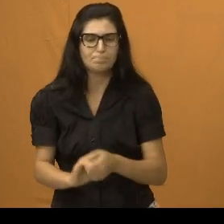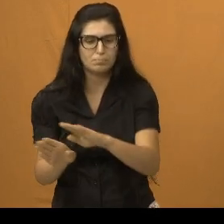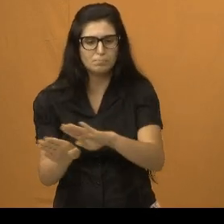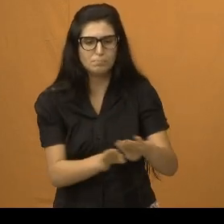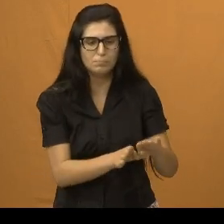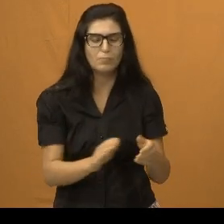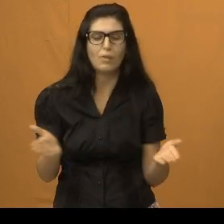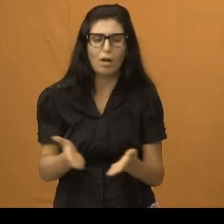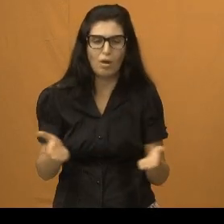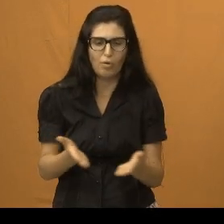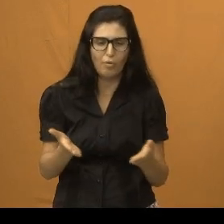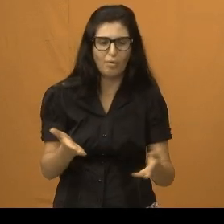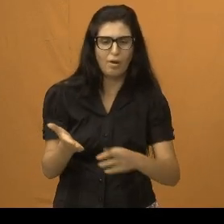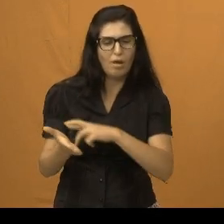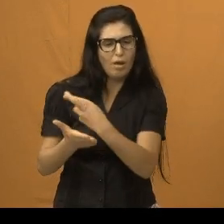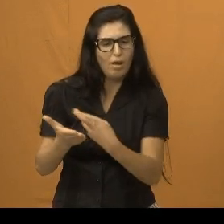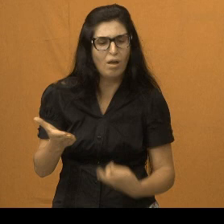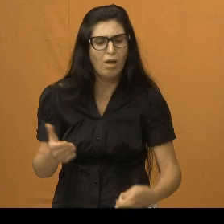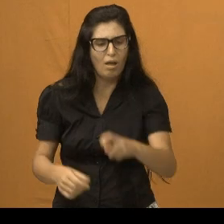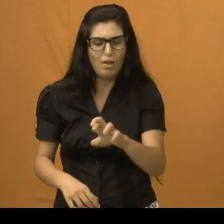das receitas.